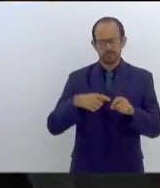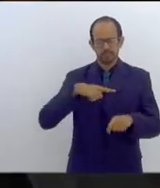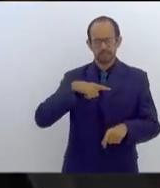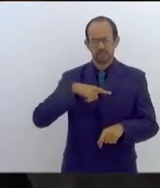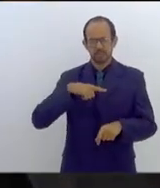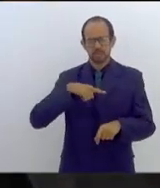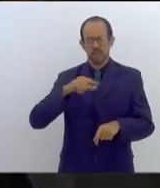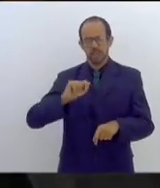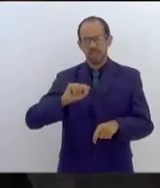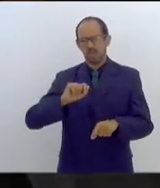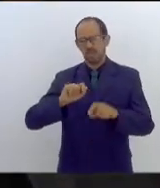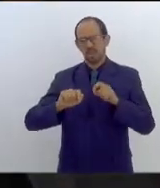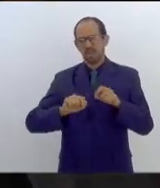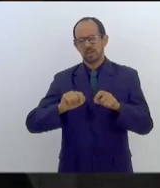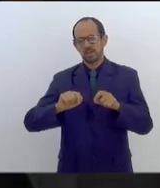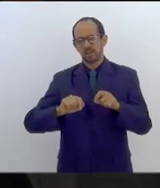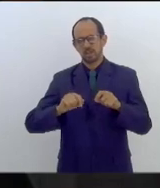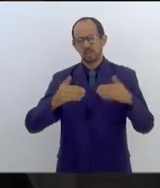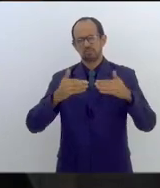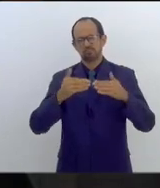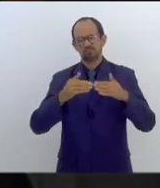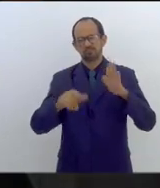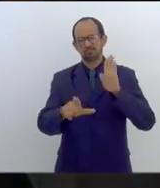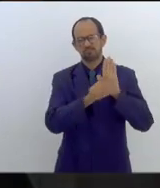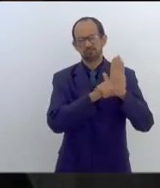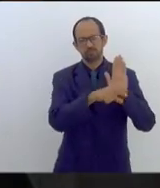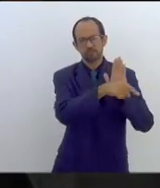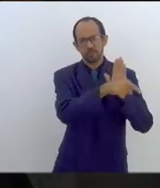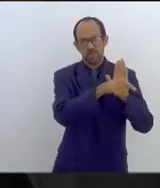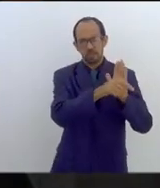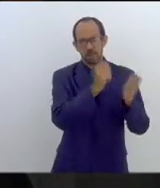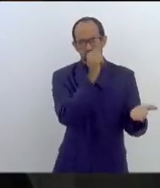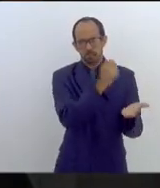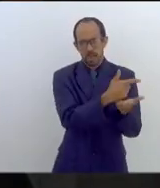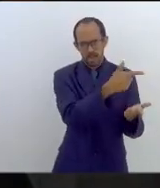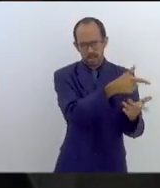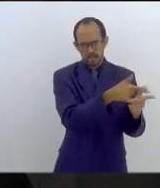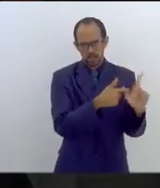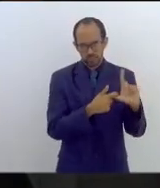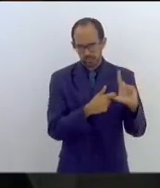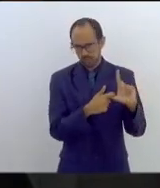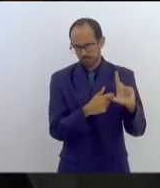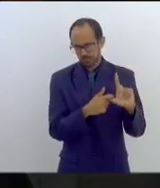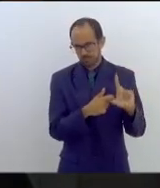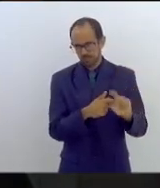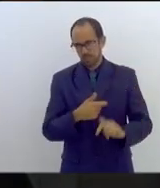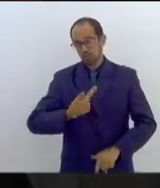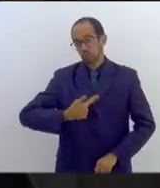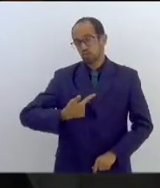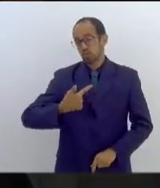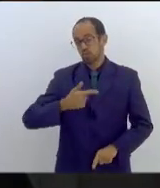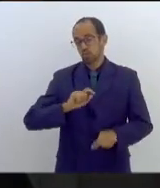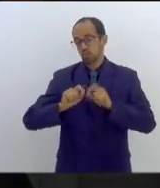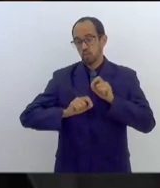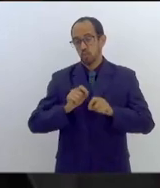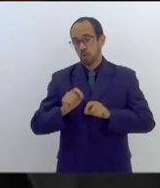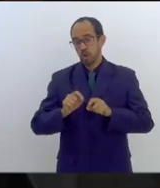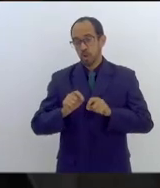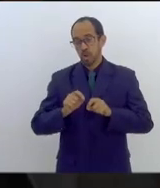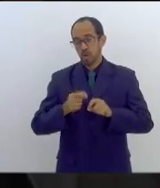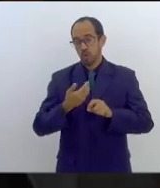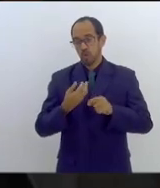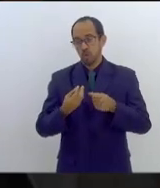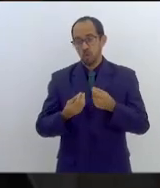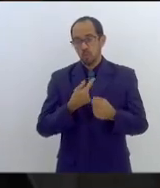respaldo legal para o governo fazer o pagamento dessa dívida. Segundo, como que o governo assume uma dívida